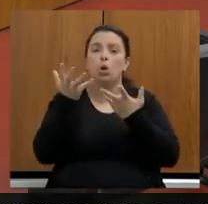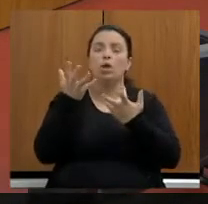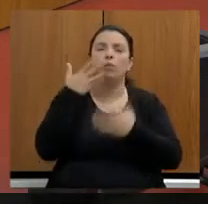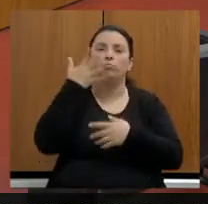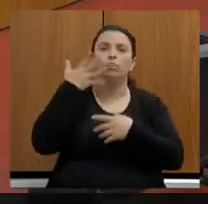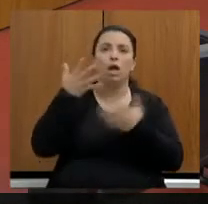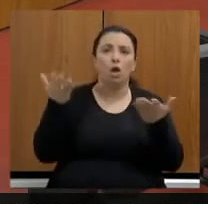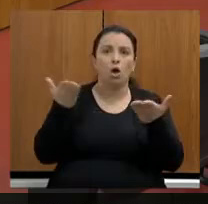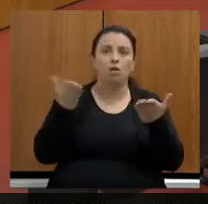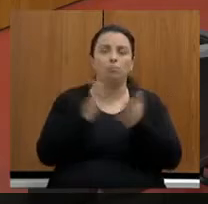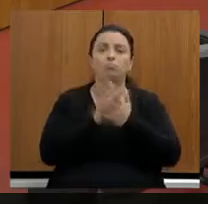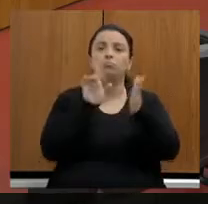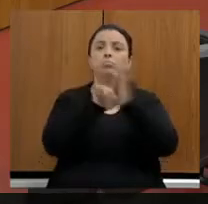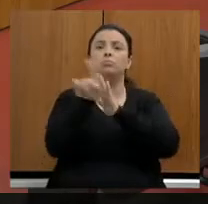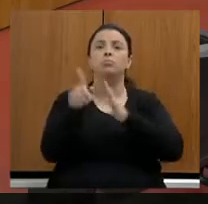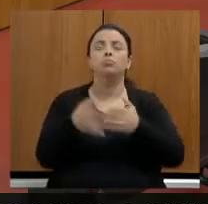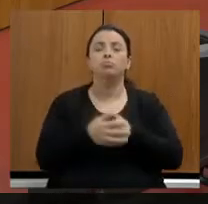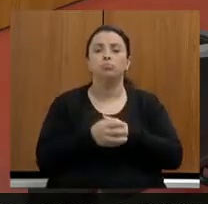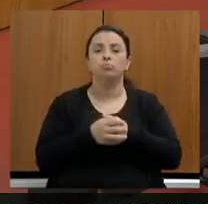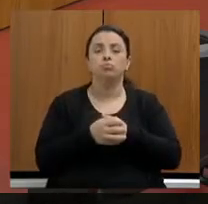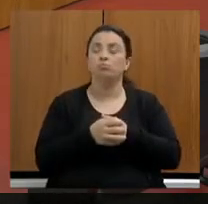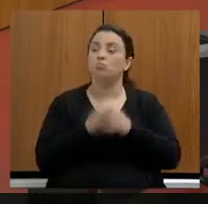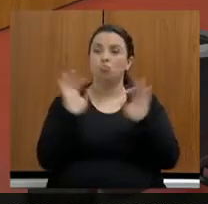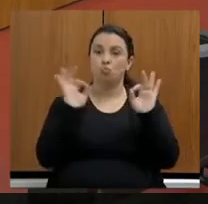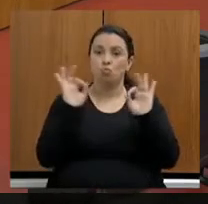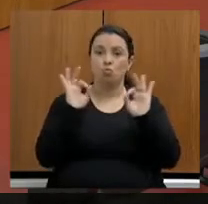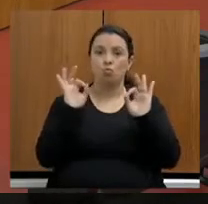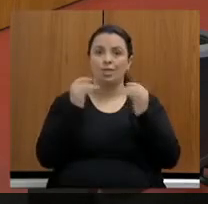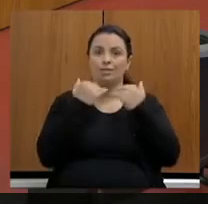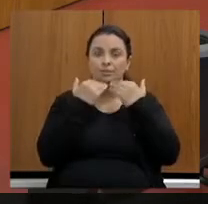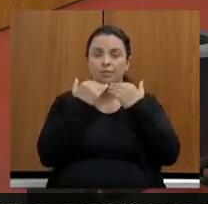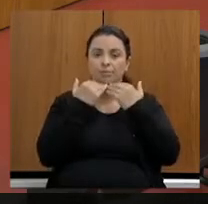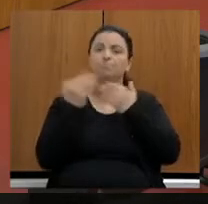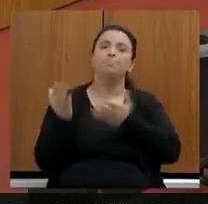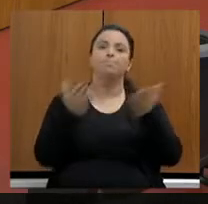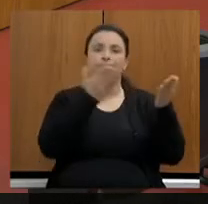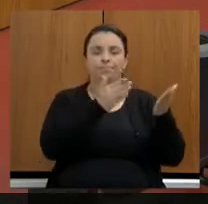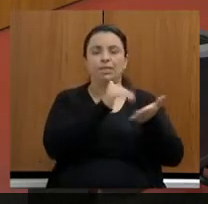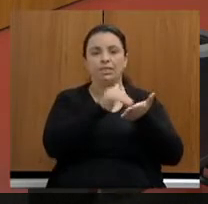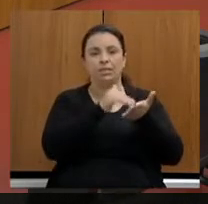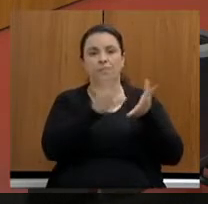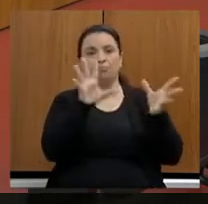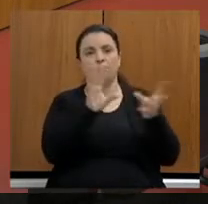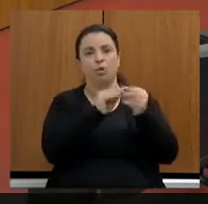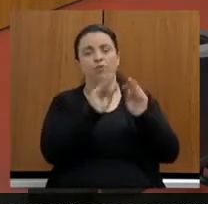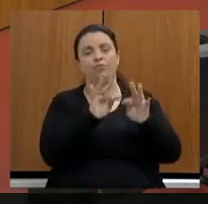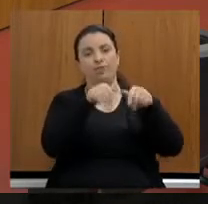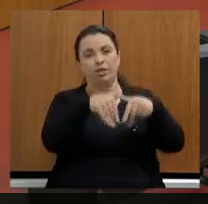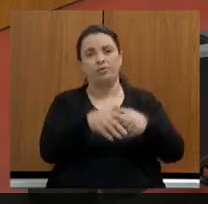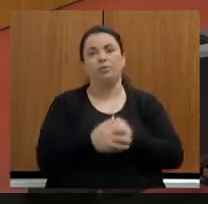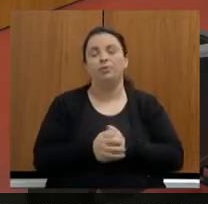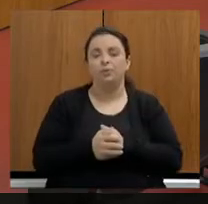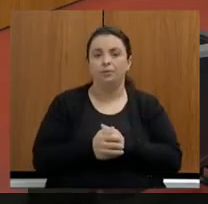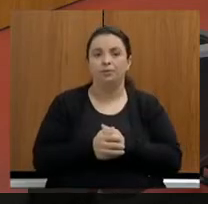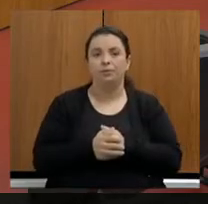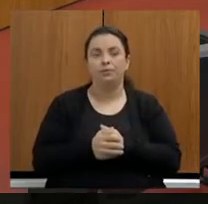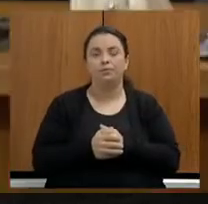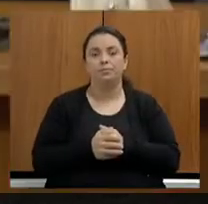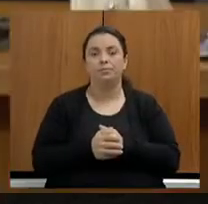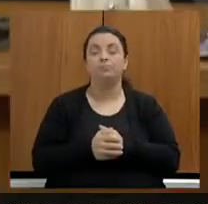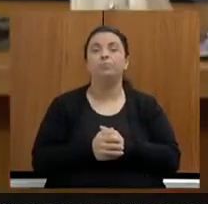fazer o nesse momento se não a palavra para secretária para suas considerações finais